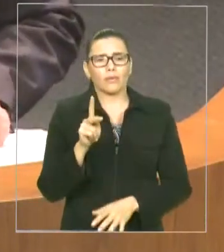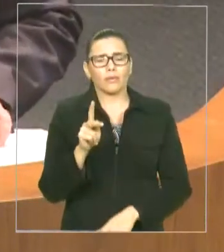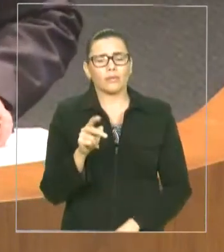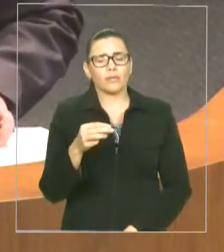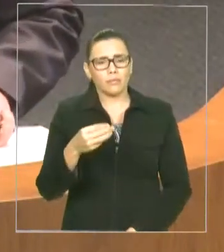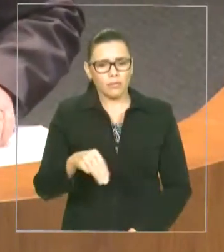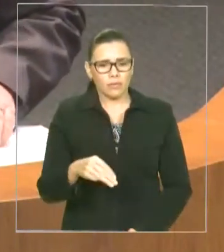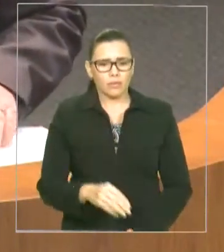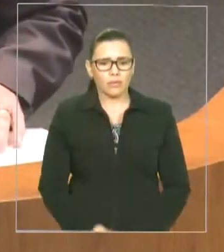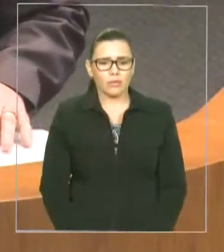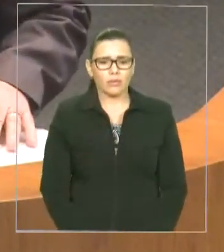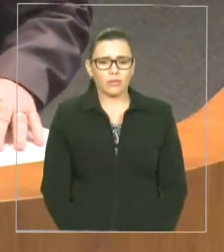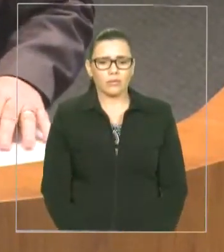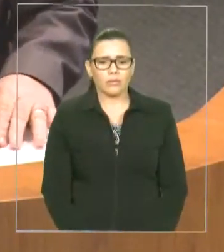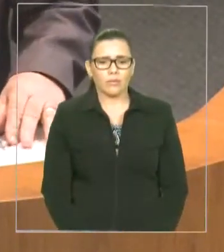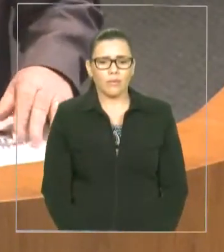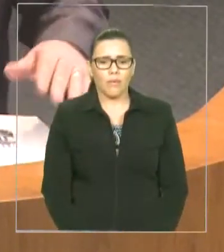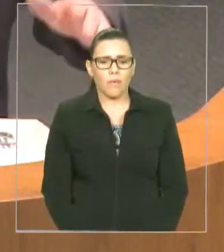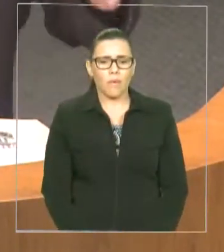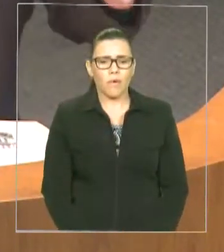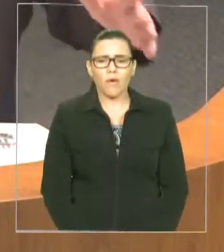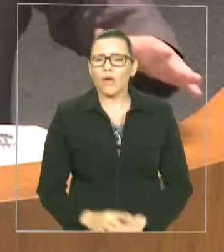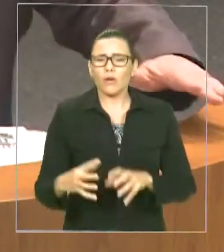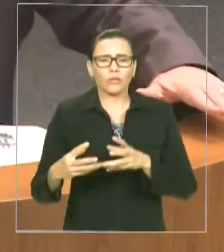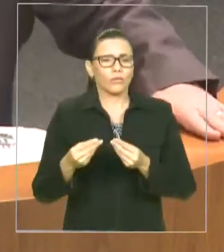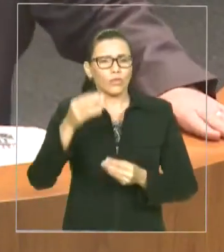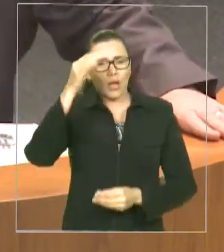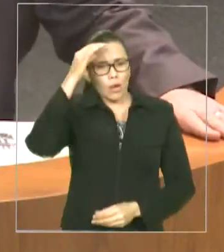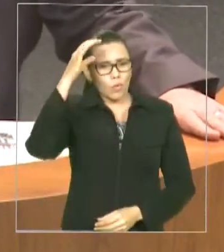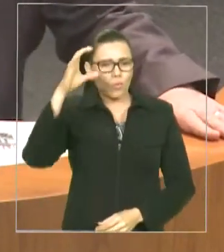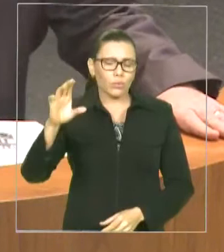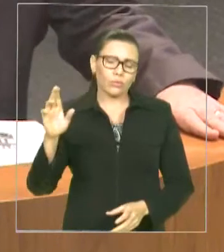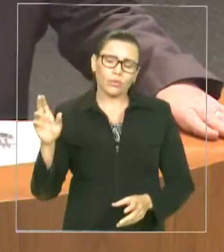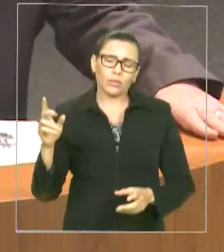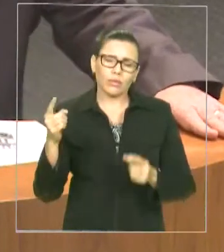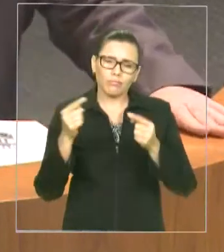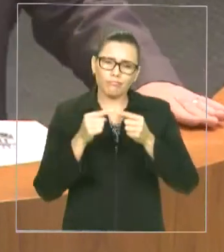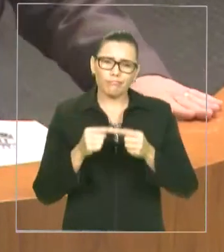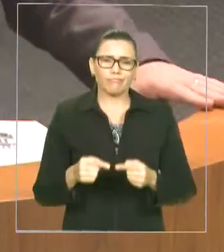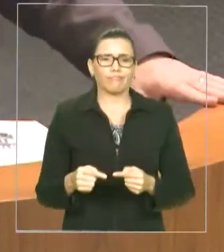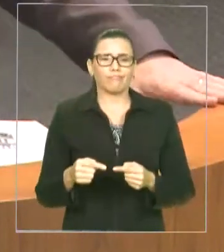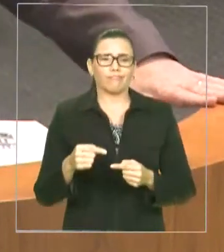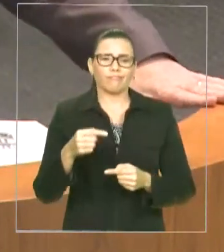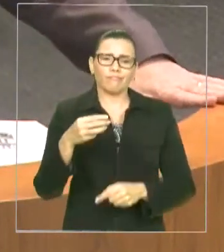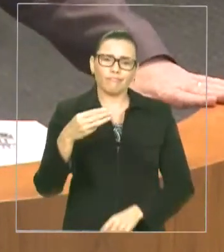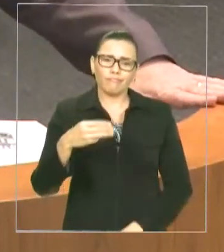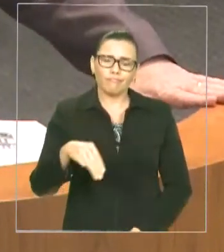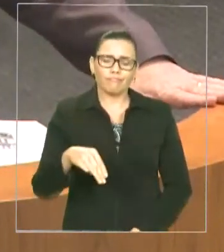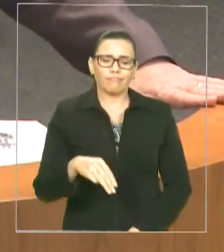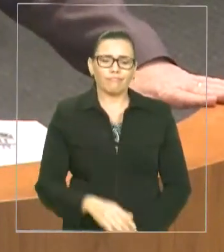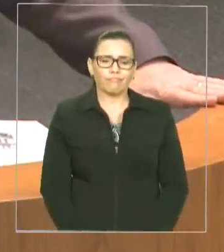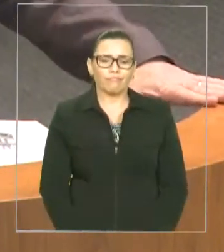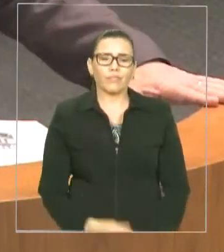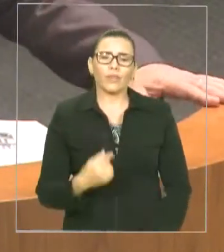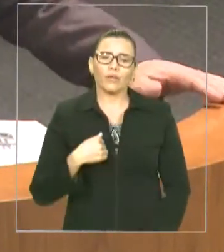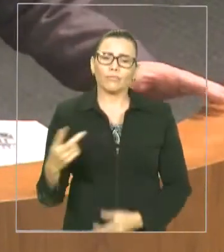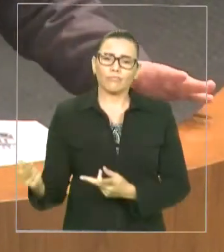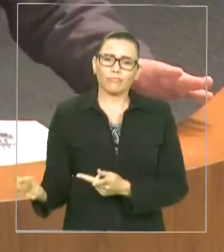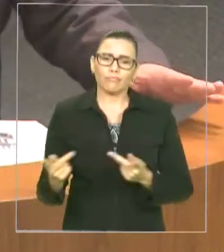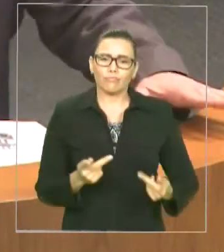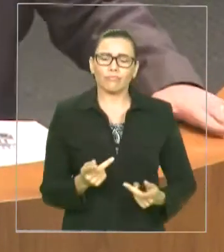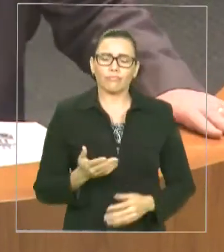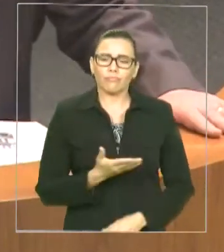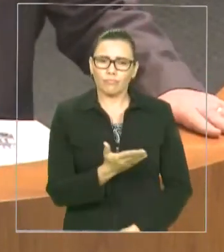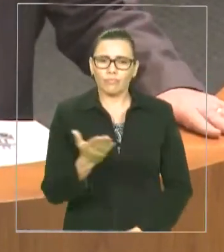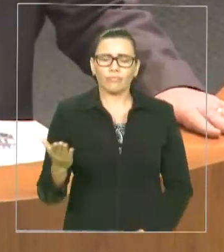público maior. E eu convido os senhores deputados para, nesse próximo domingo, na quarta edição